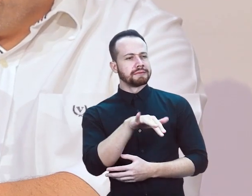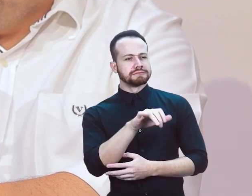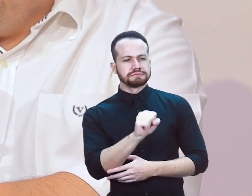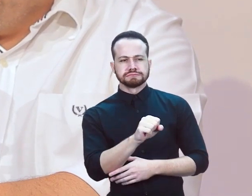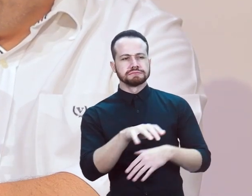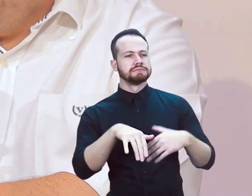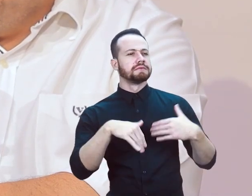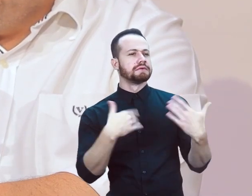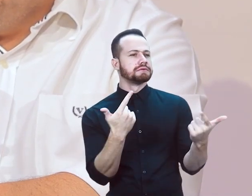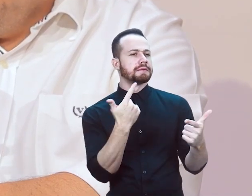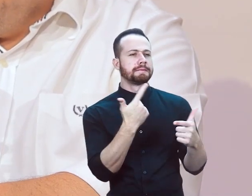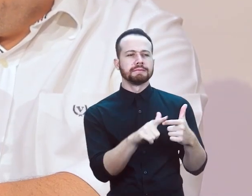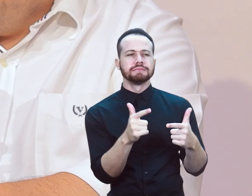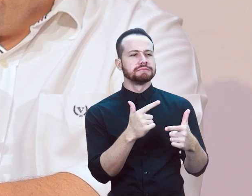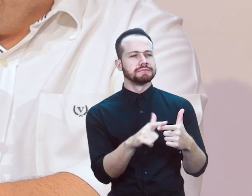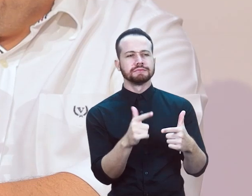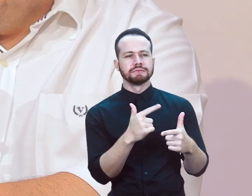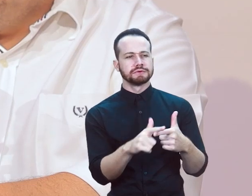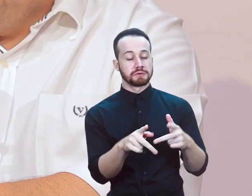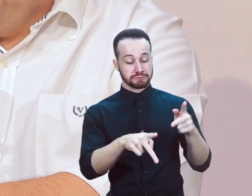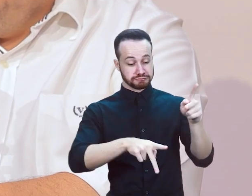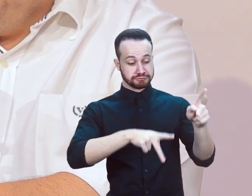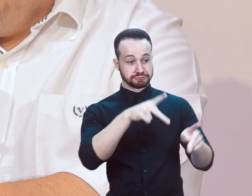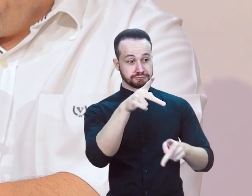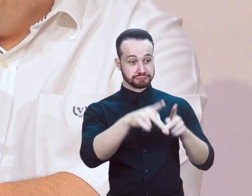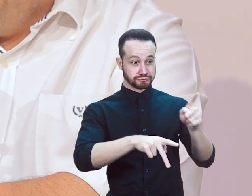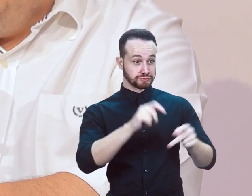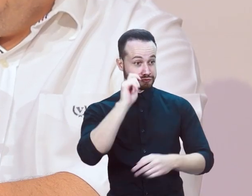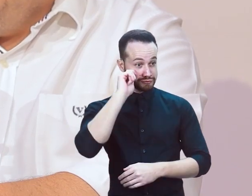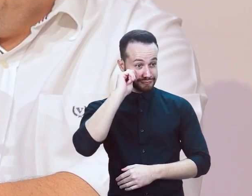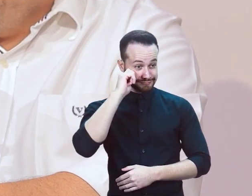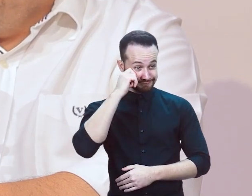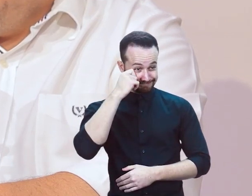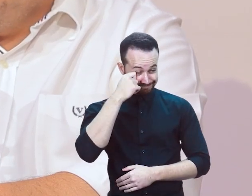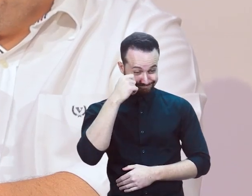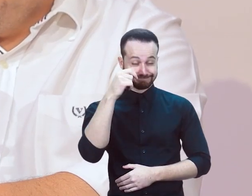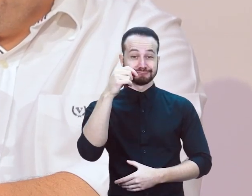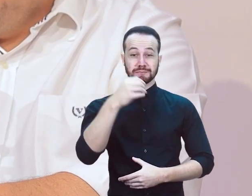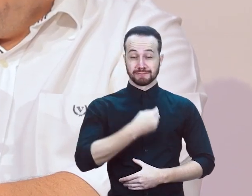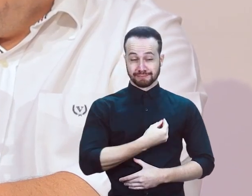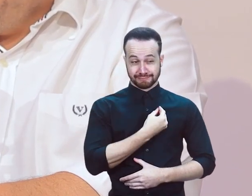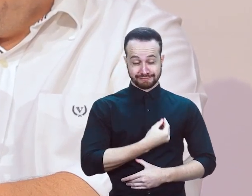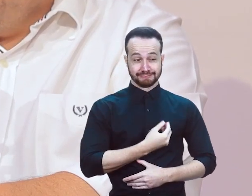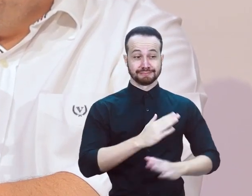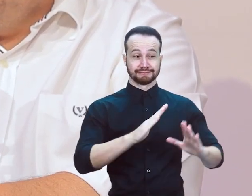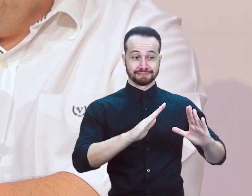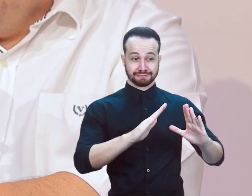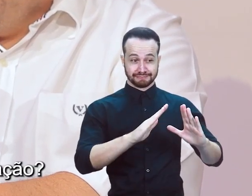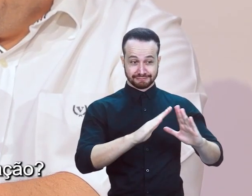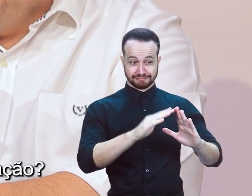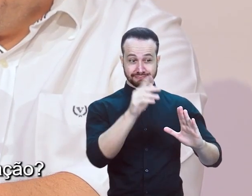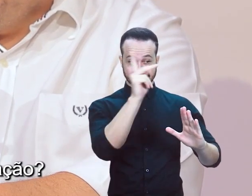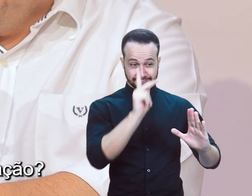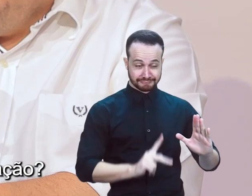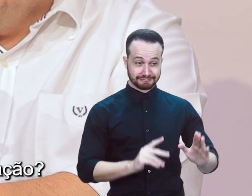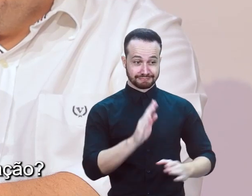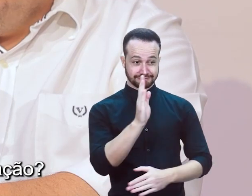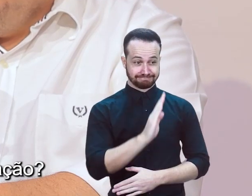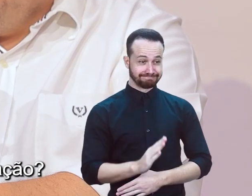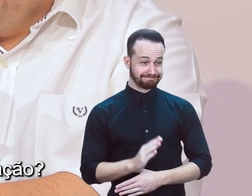quais são os prejuízos que a população negra amarga no Brasil até hoje por